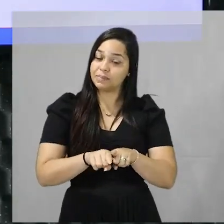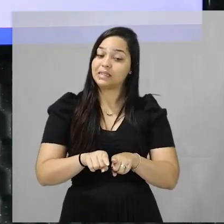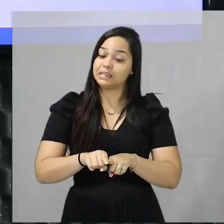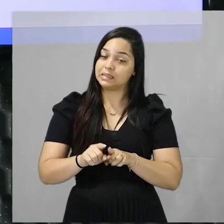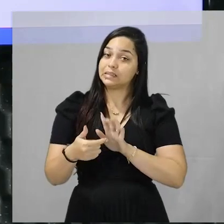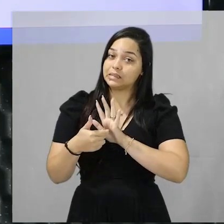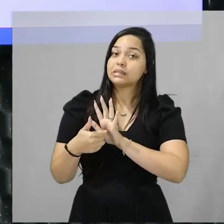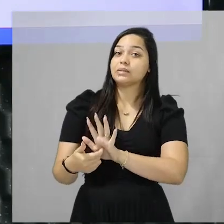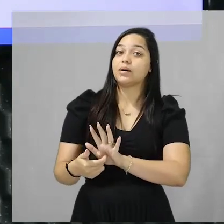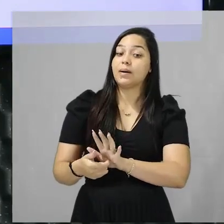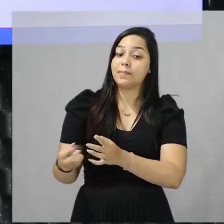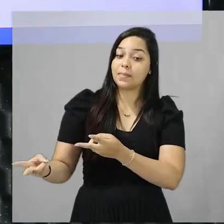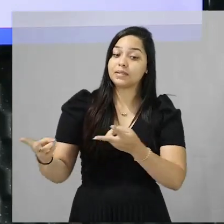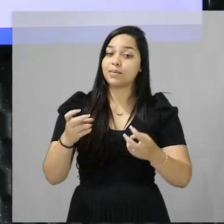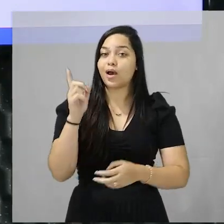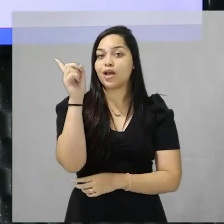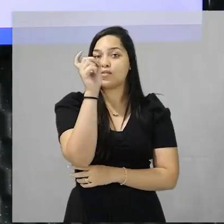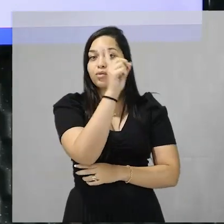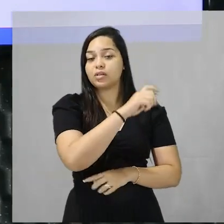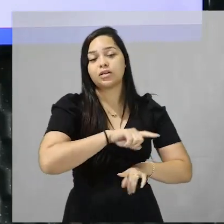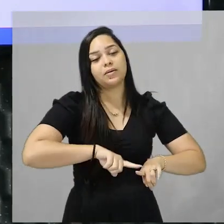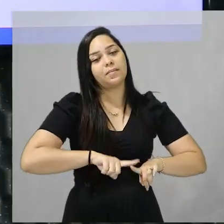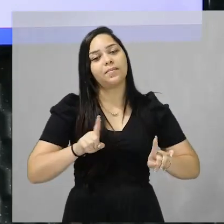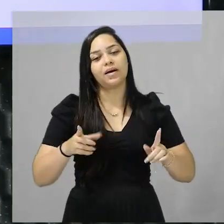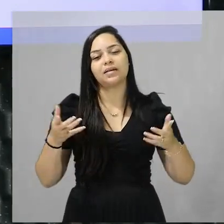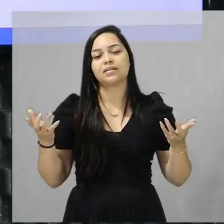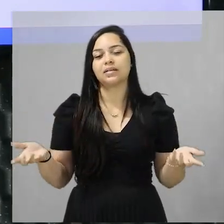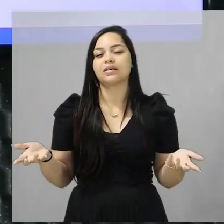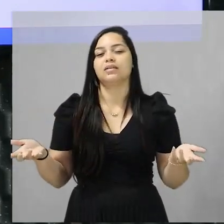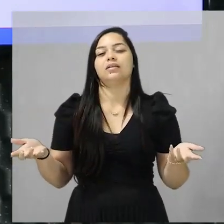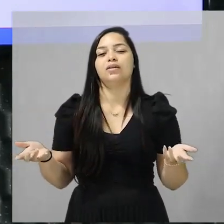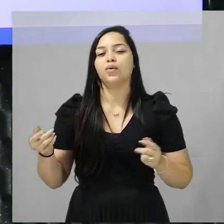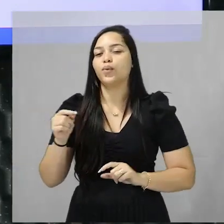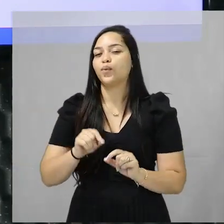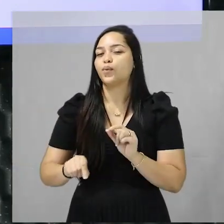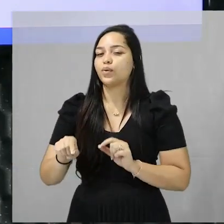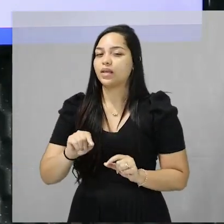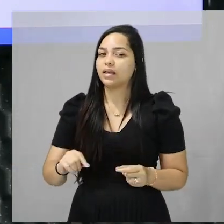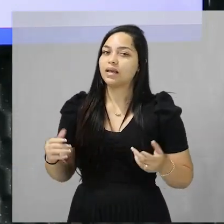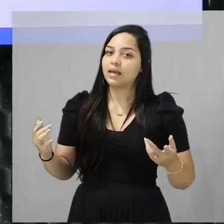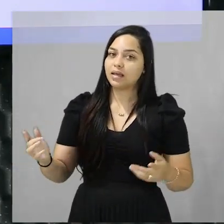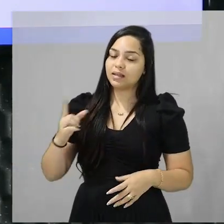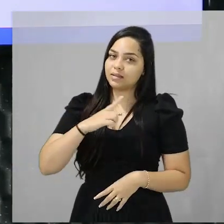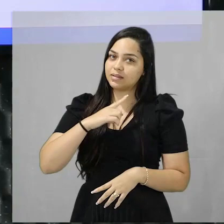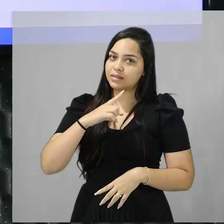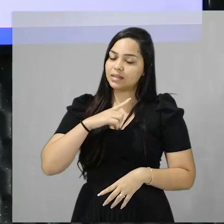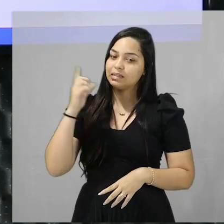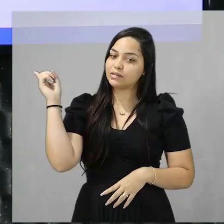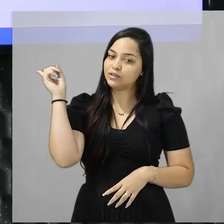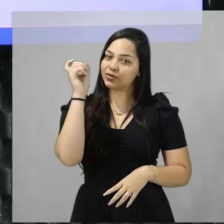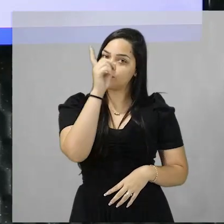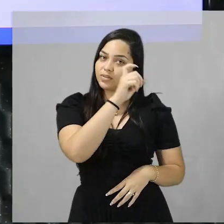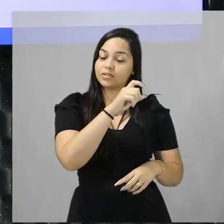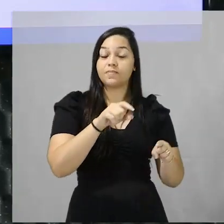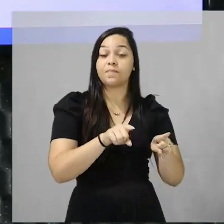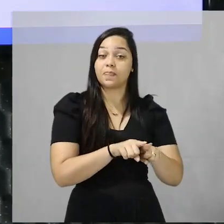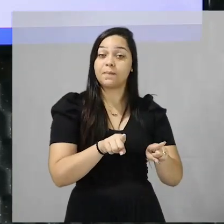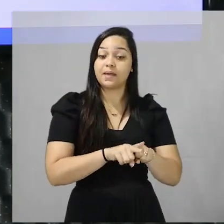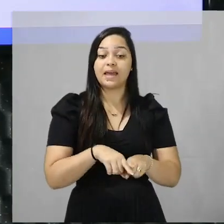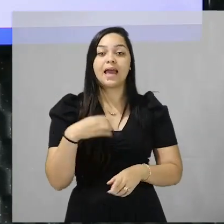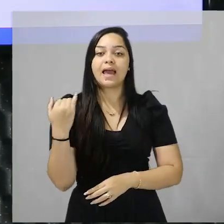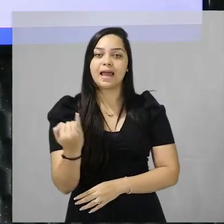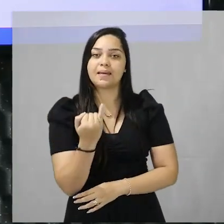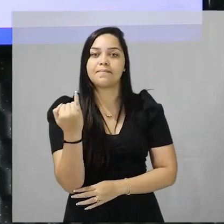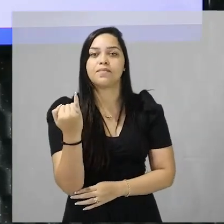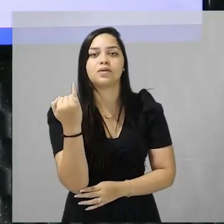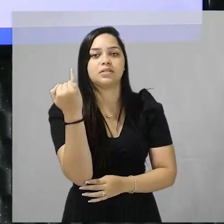viu? Perceba a dificuldade, mas, além de ser extremamente difícil, é muito